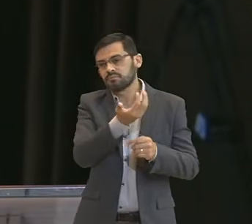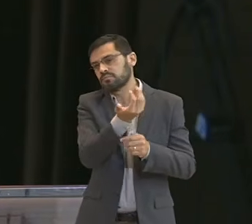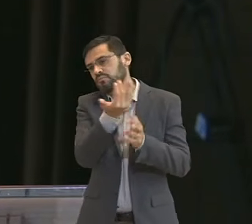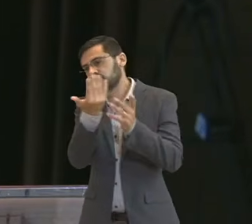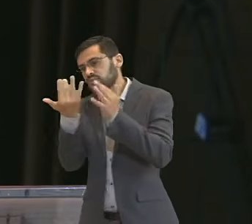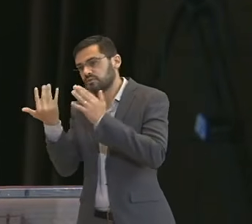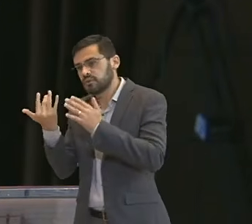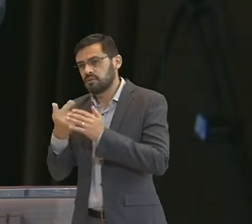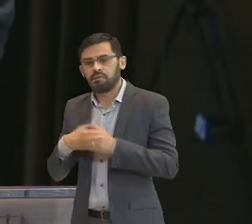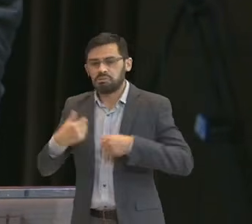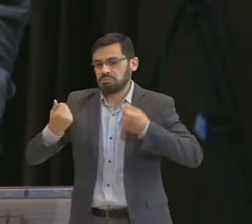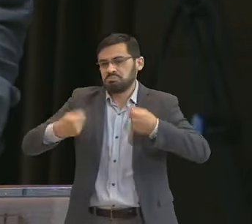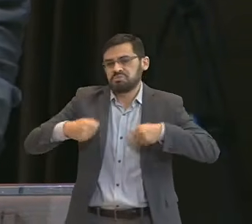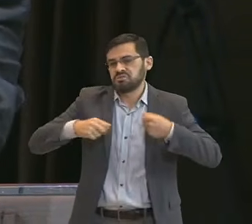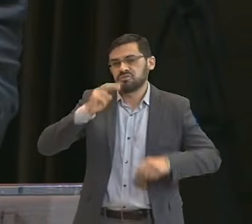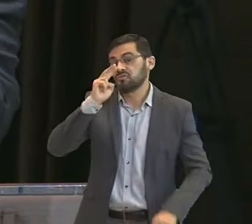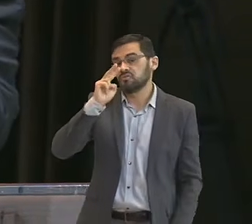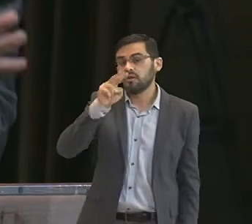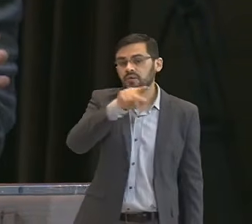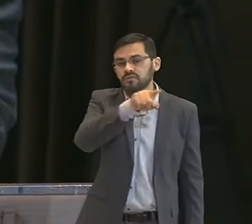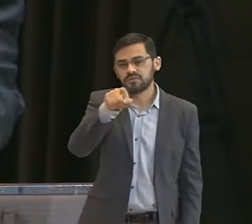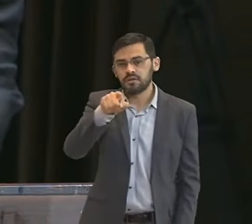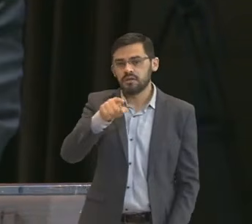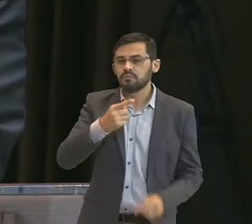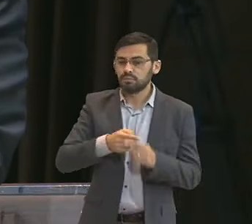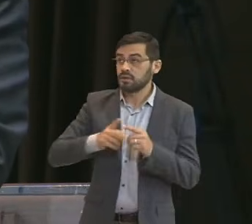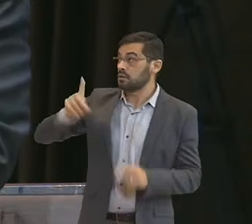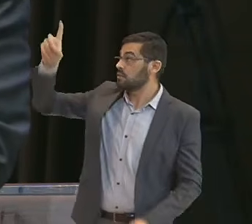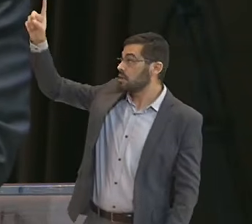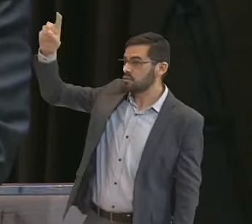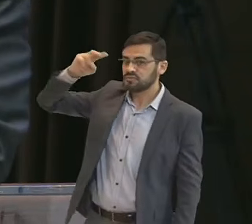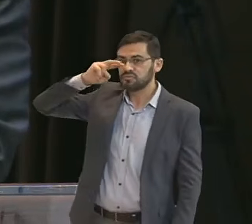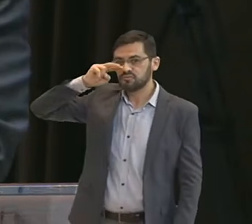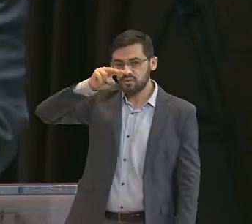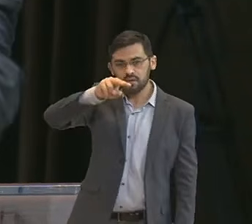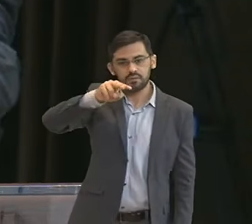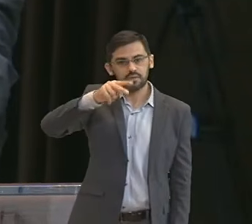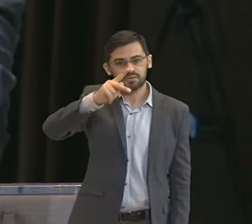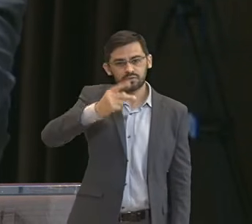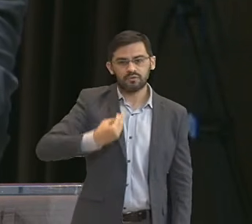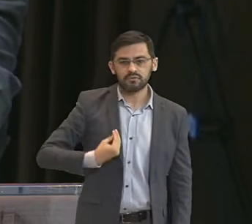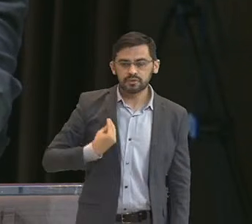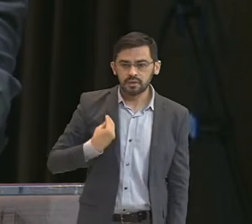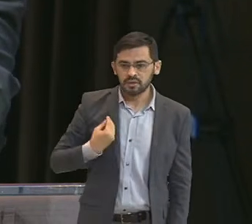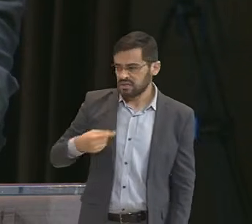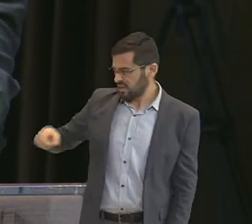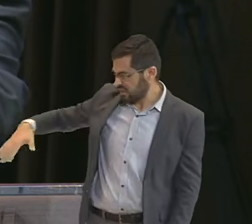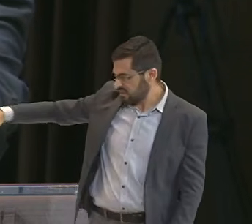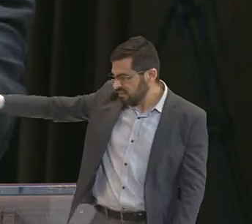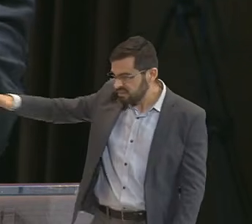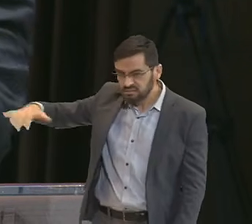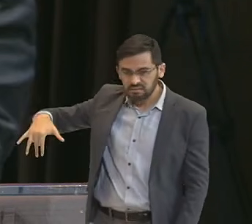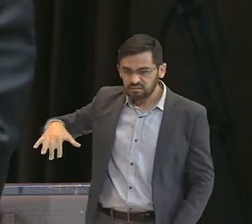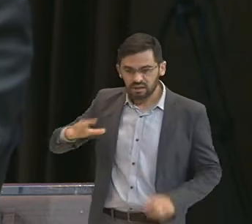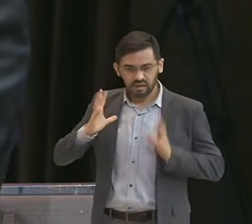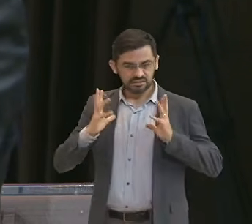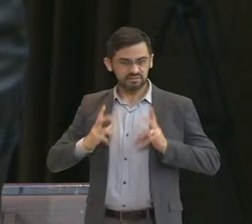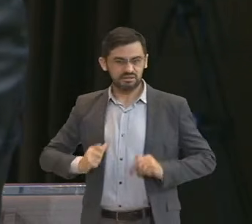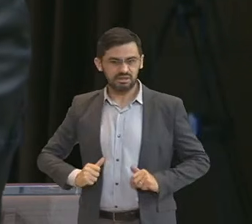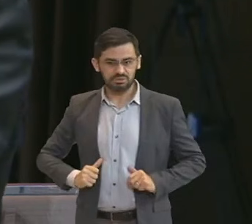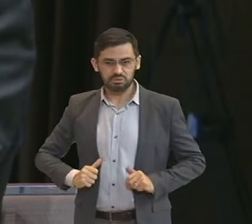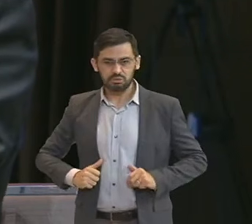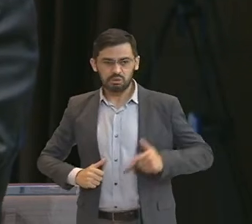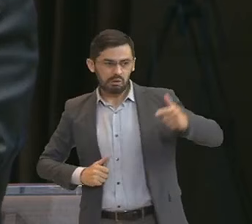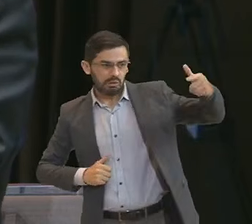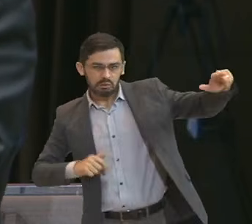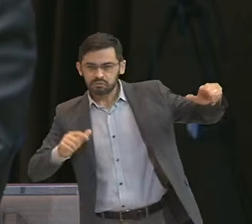preciso de ver você, porque Deus vê, é verdade. Esse lugar não é mais santo do que qualquer outro lugar